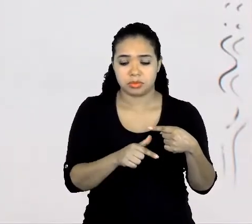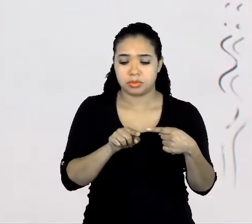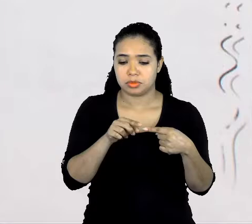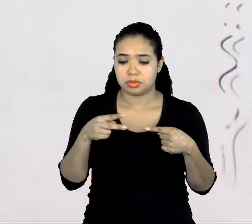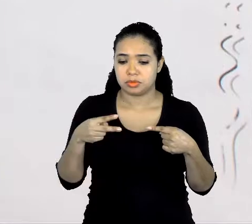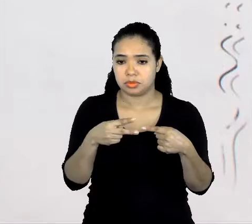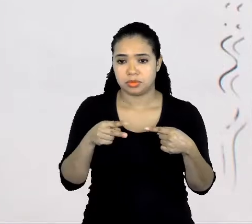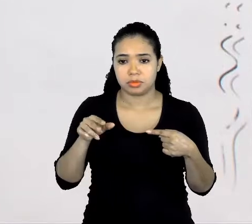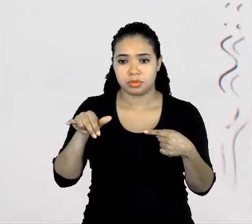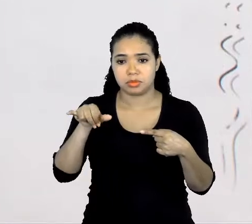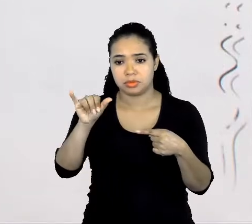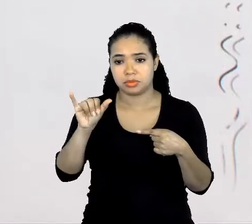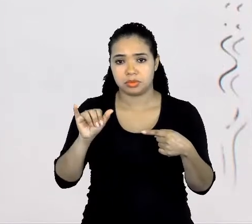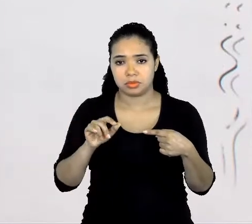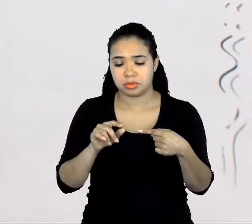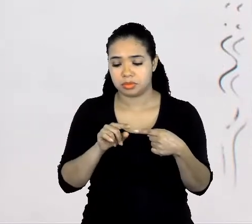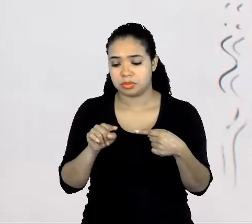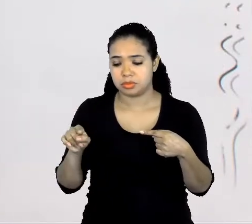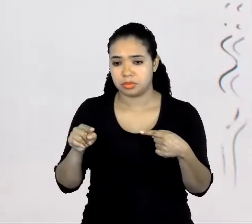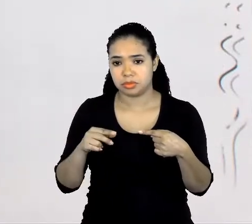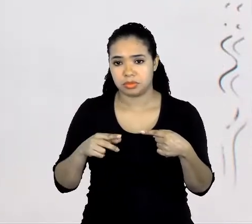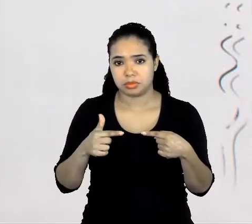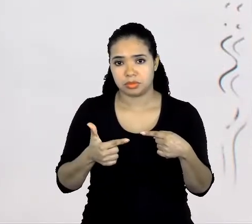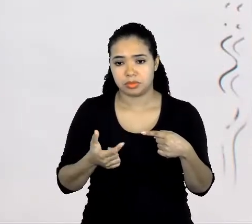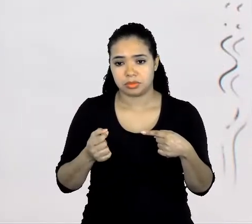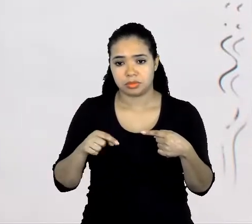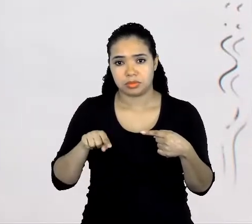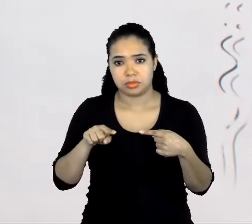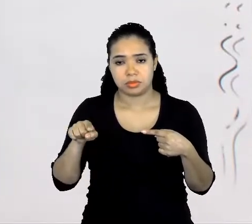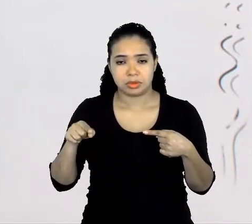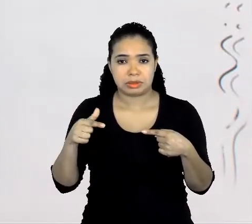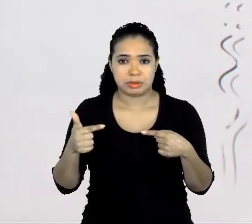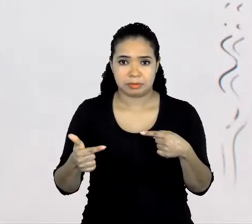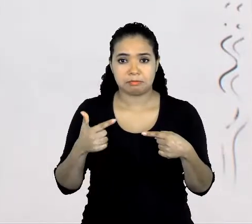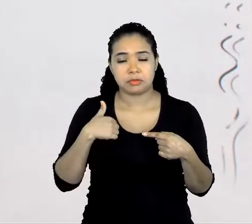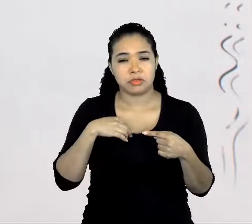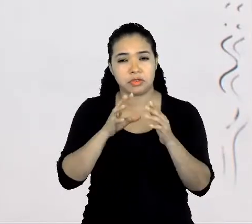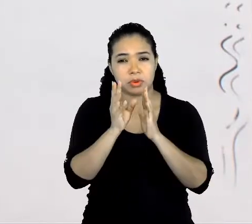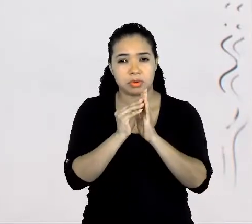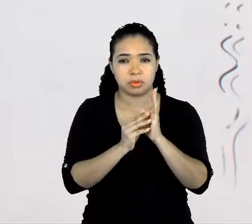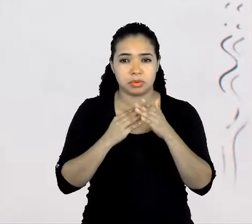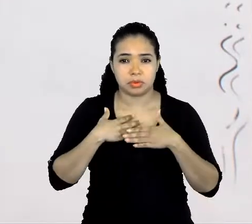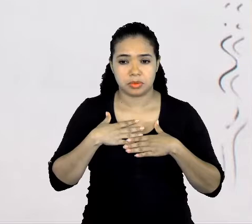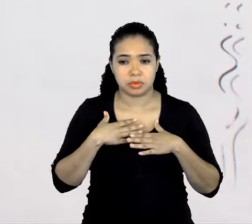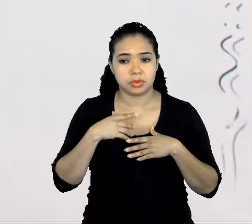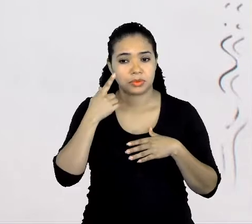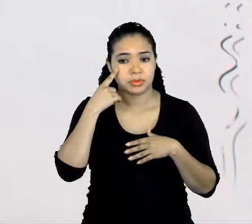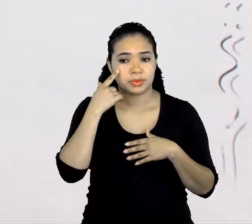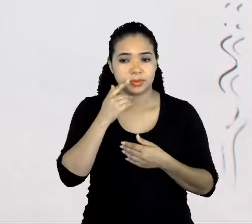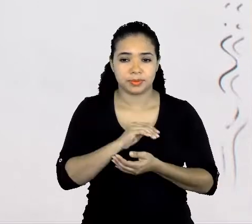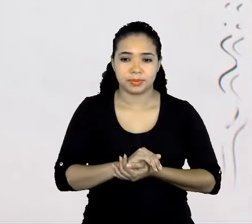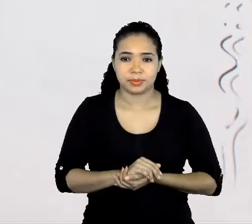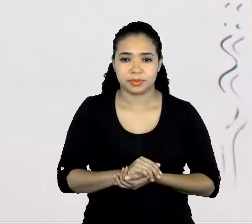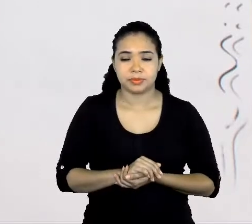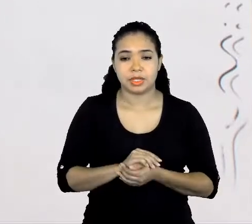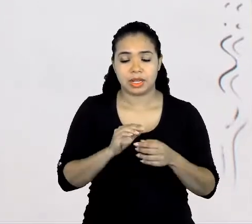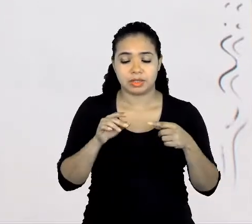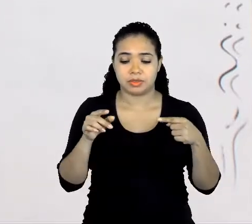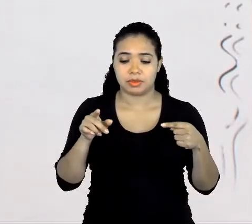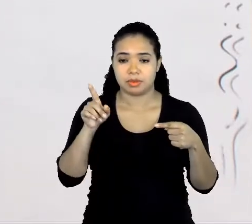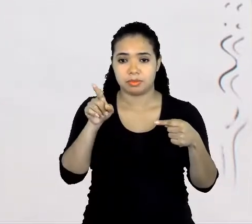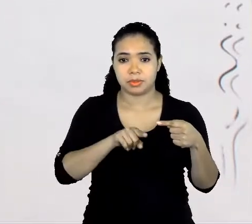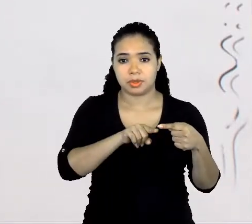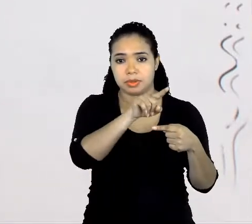proporção. A partir daqui, conteúdo de 6º, 7º ano, muito tranquilo para a gente. Então, só faz aquela multiplicação cruzada.